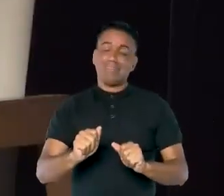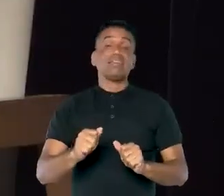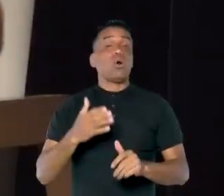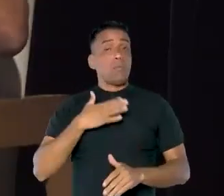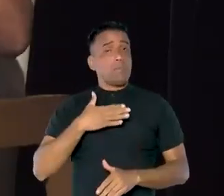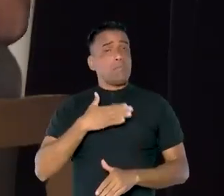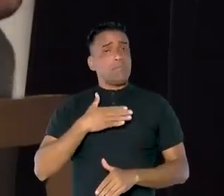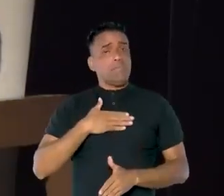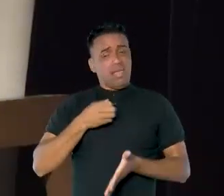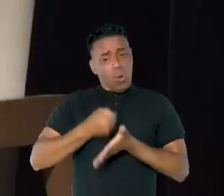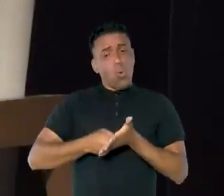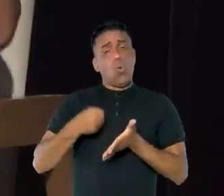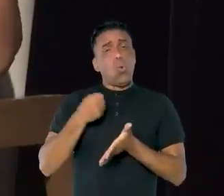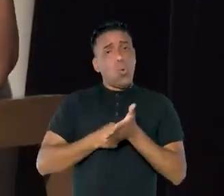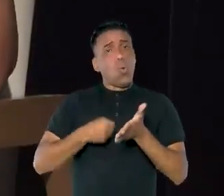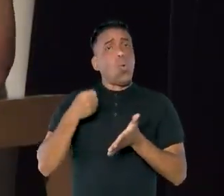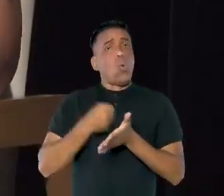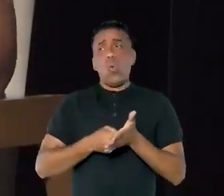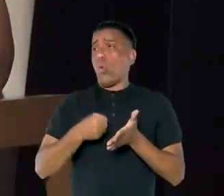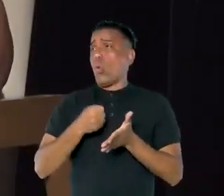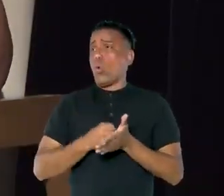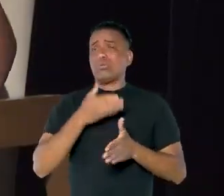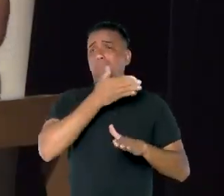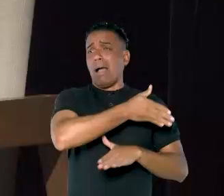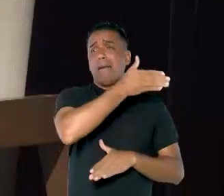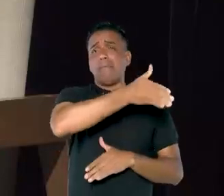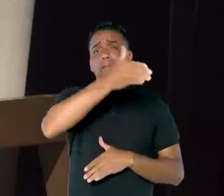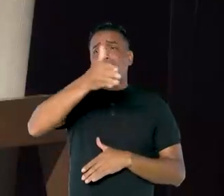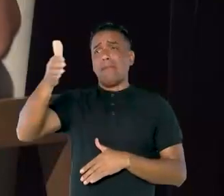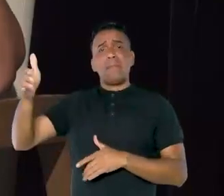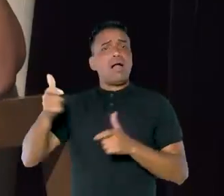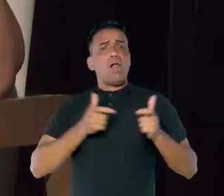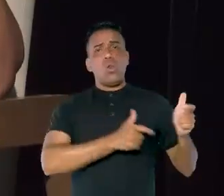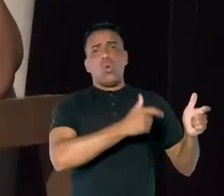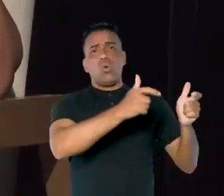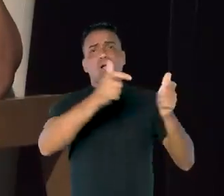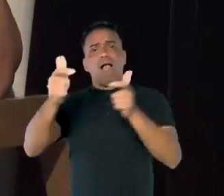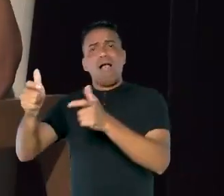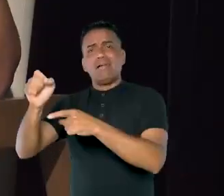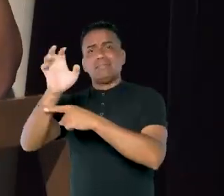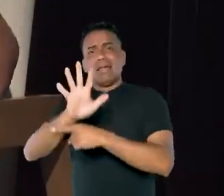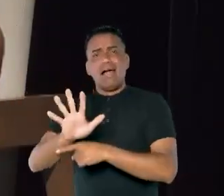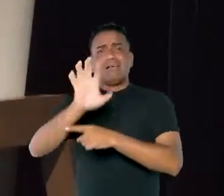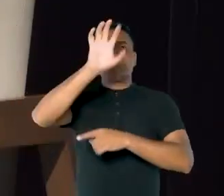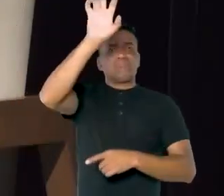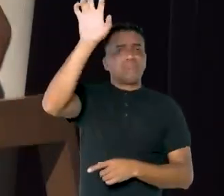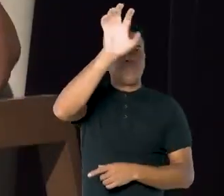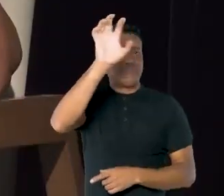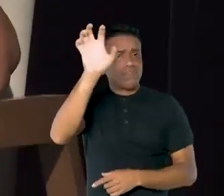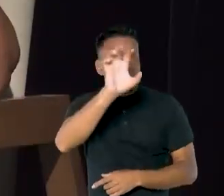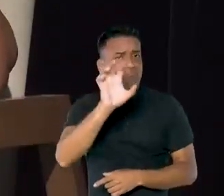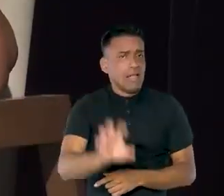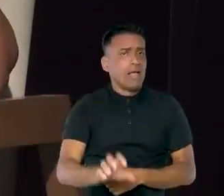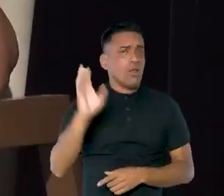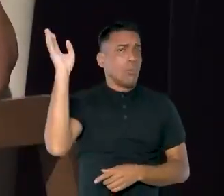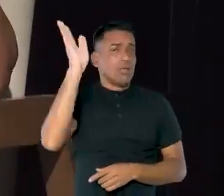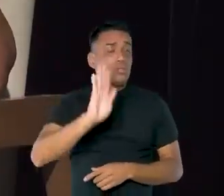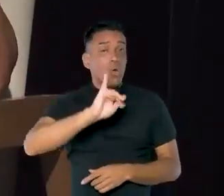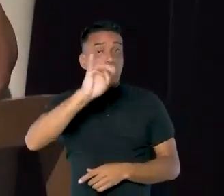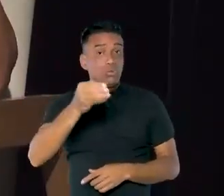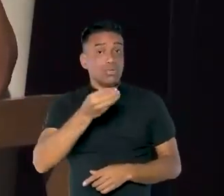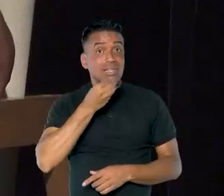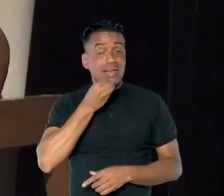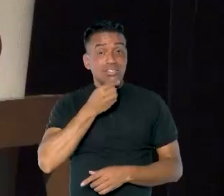assim, rebolando vários espaços, indo para vários estados, né? Eu tive a oportunidade também de ir